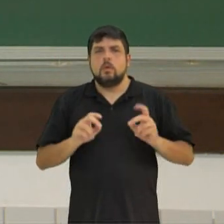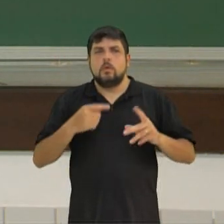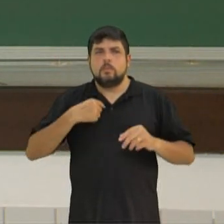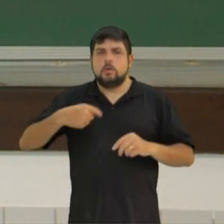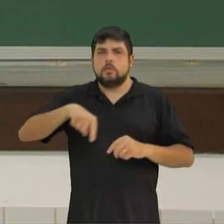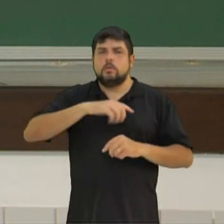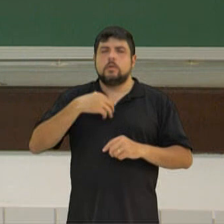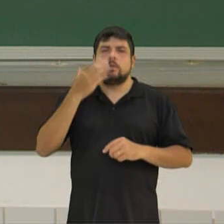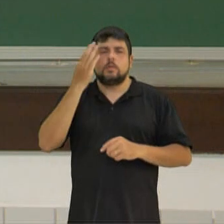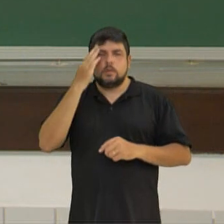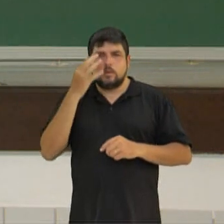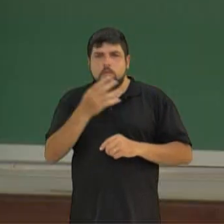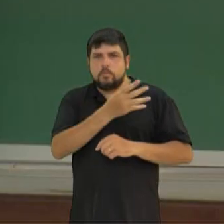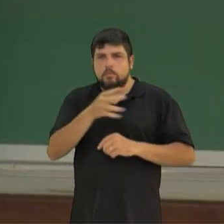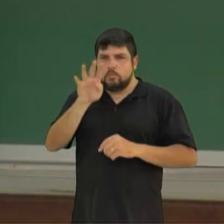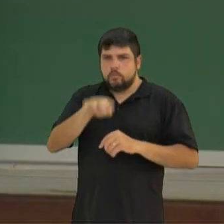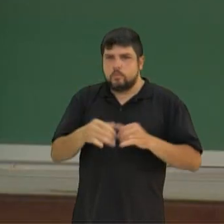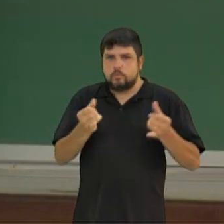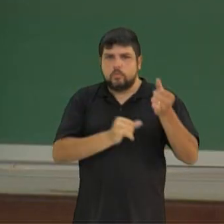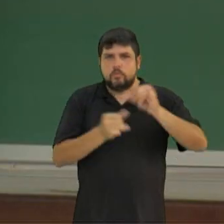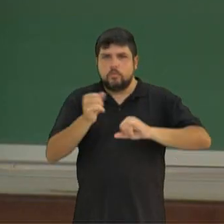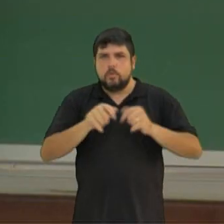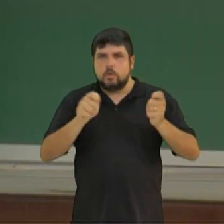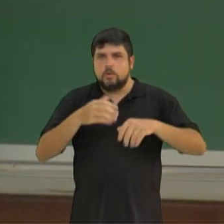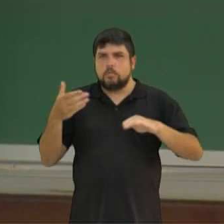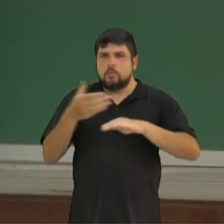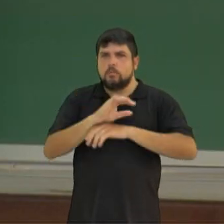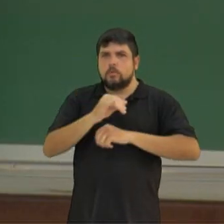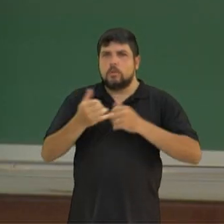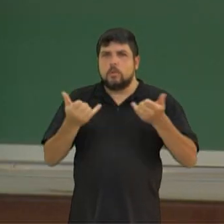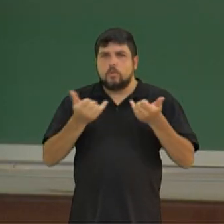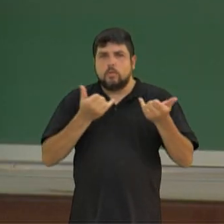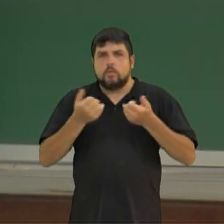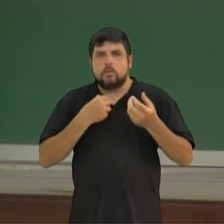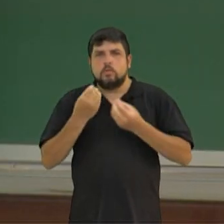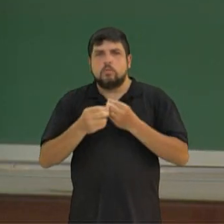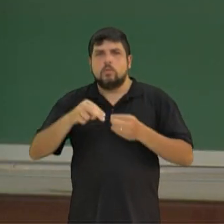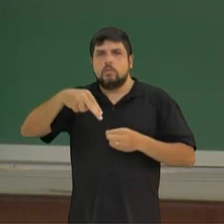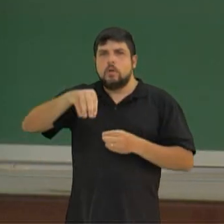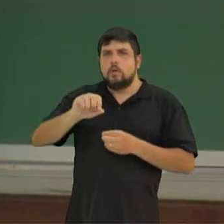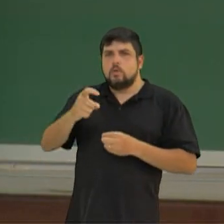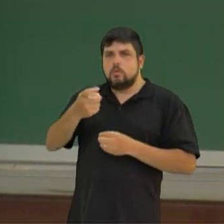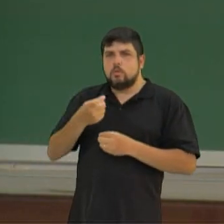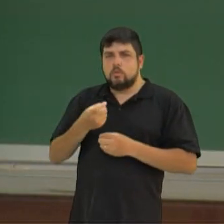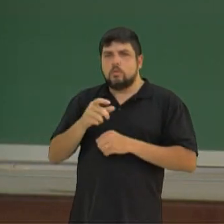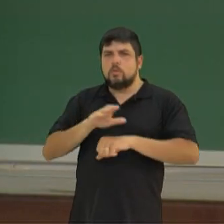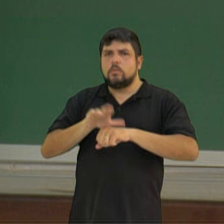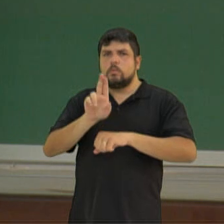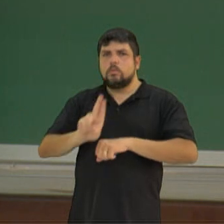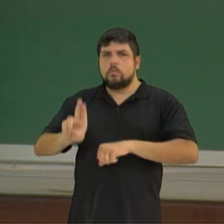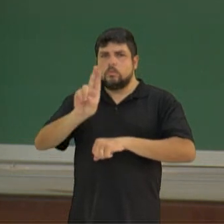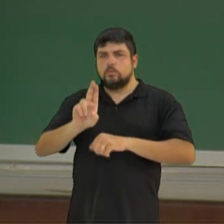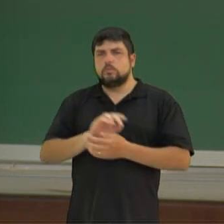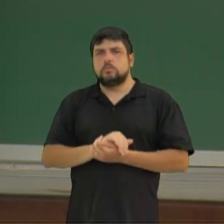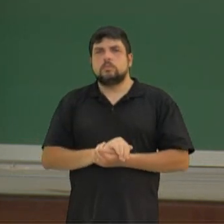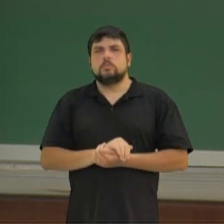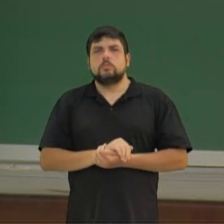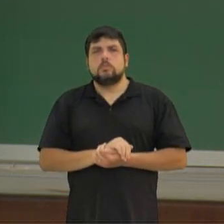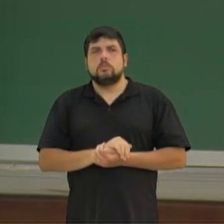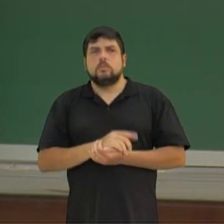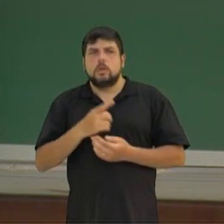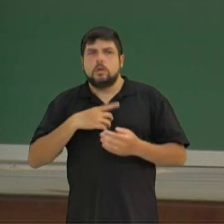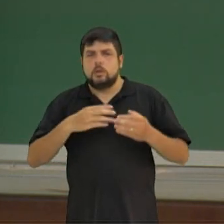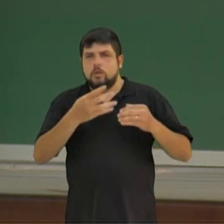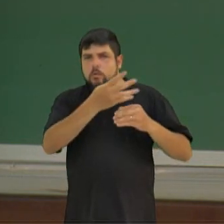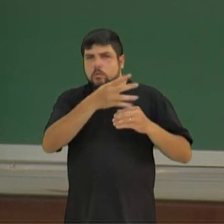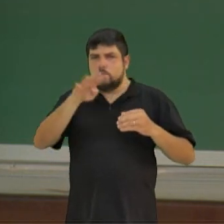tabela periódica a gente consegue acessar a informação para conhecer os NOx usuais dos nossos elementos. Então a gente tem tabelinhas